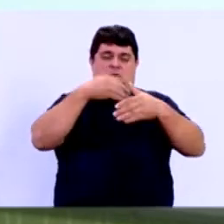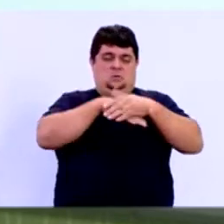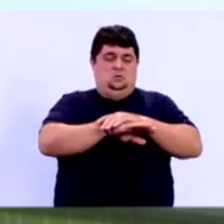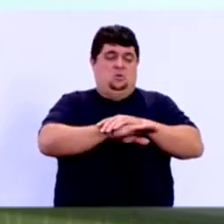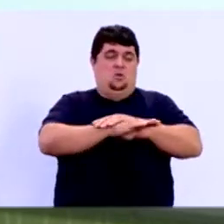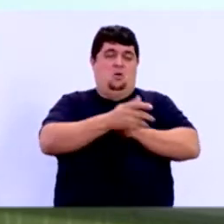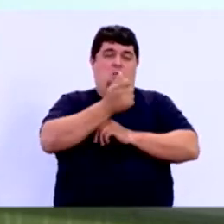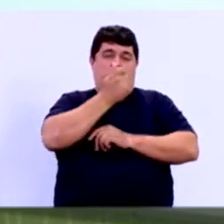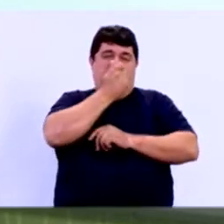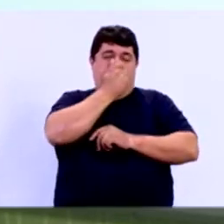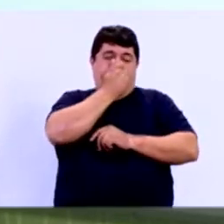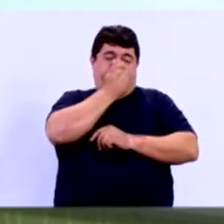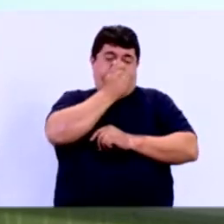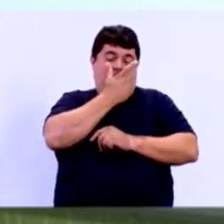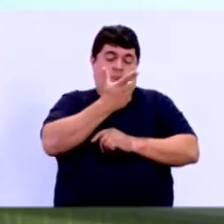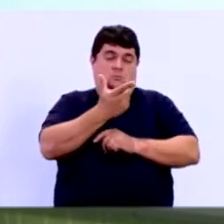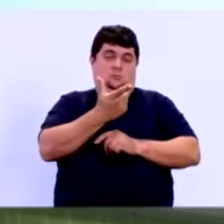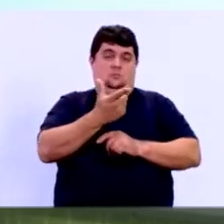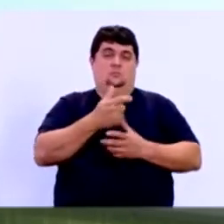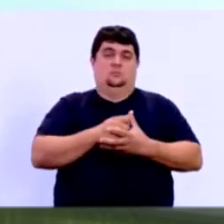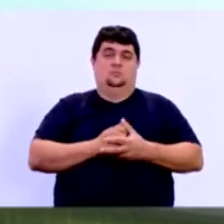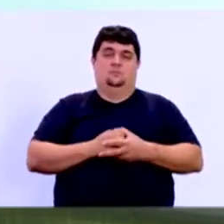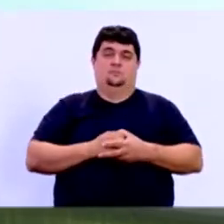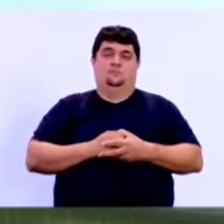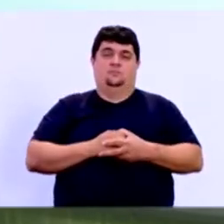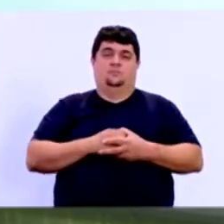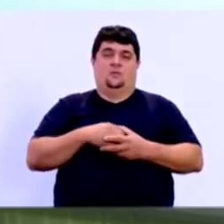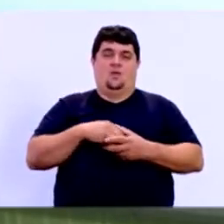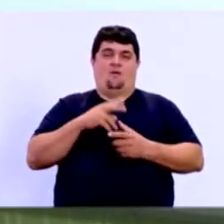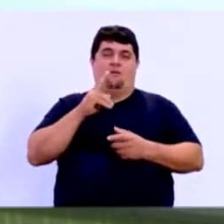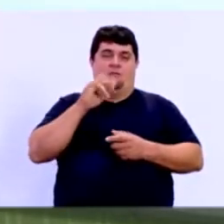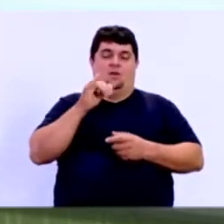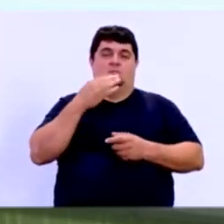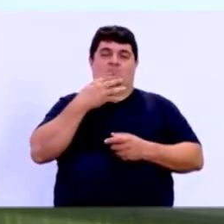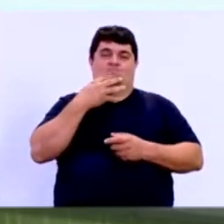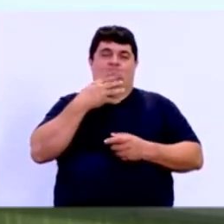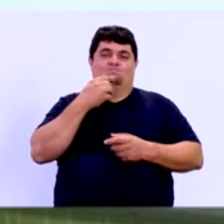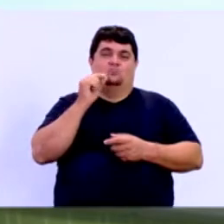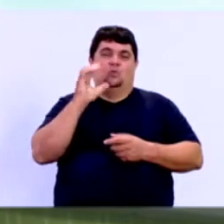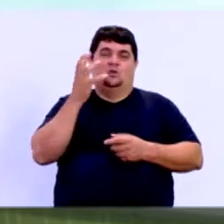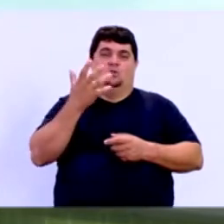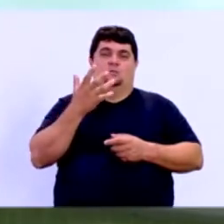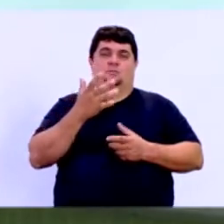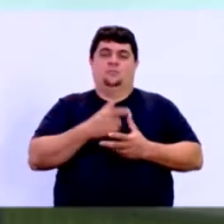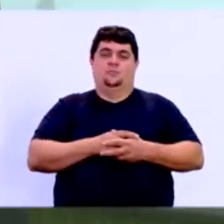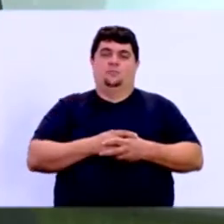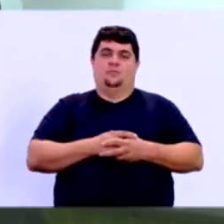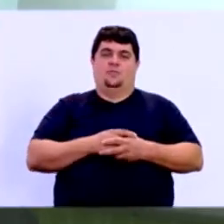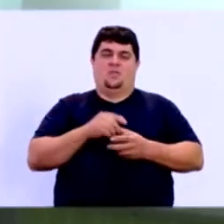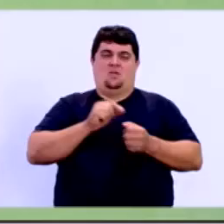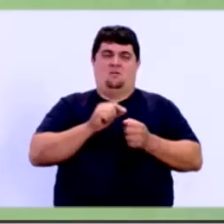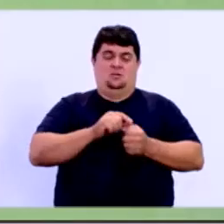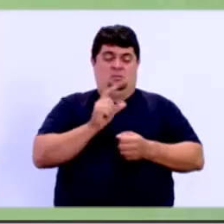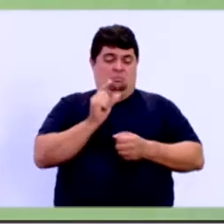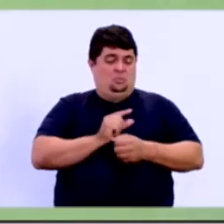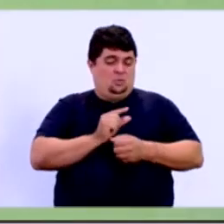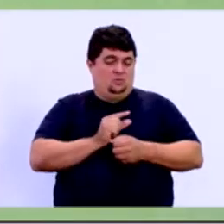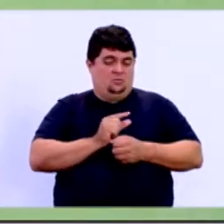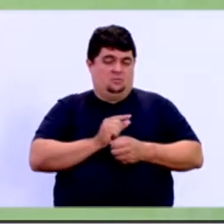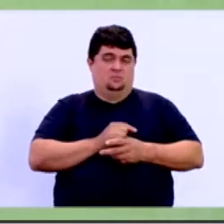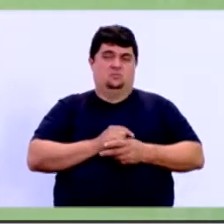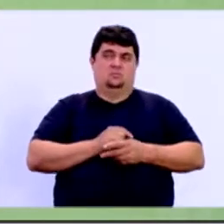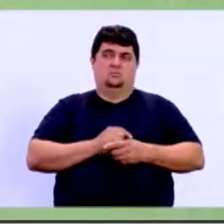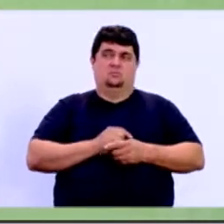estoque cheio. Daqui a pouco a gente vai ver o que acontece com ele, né? E fabricar em pequena escala,